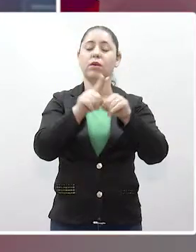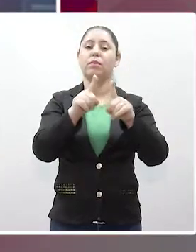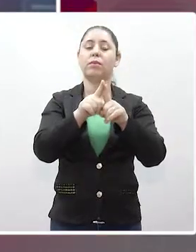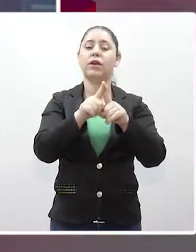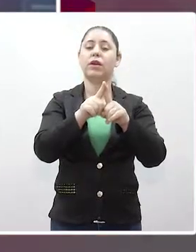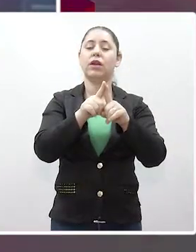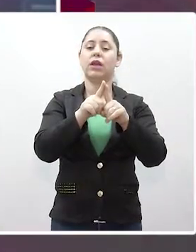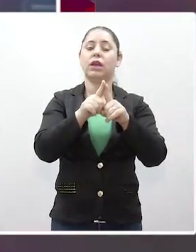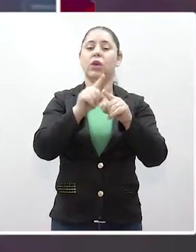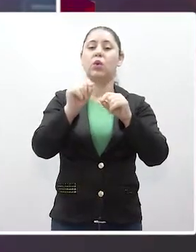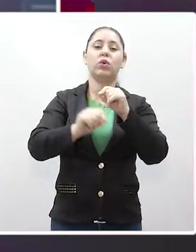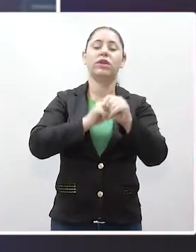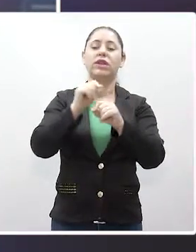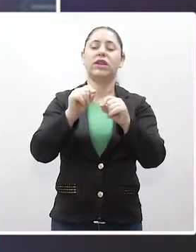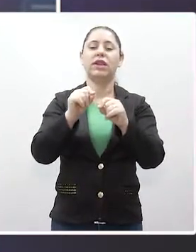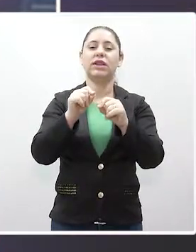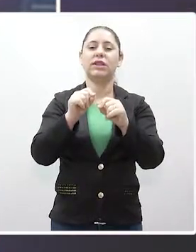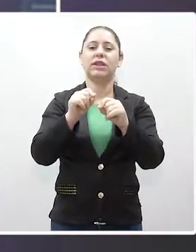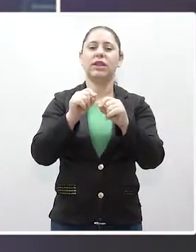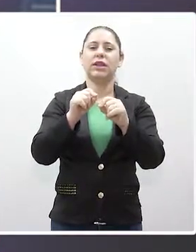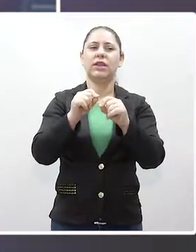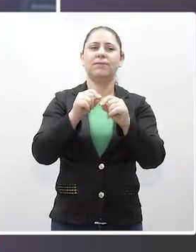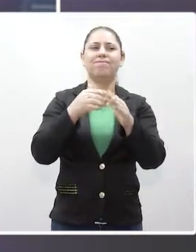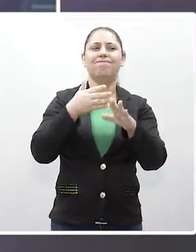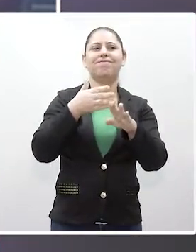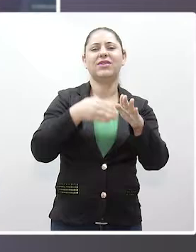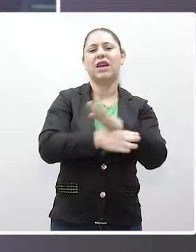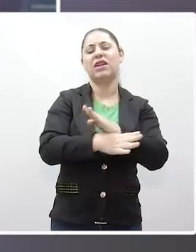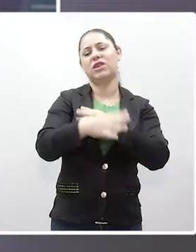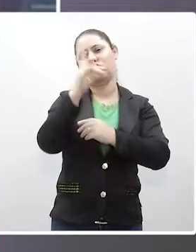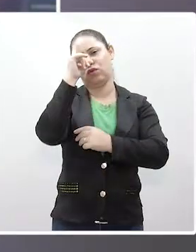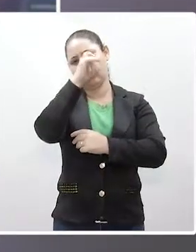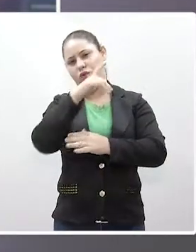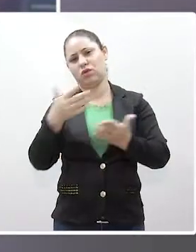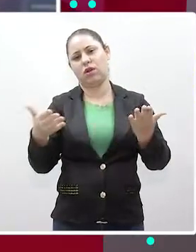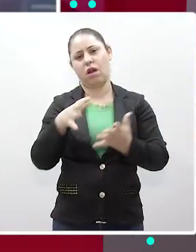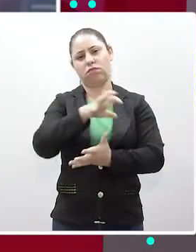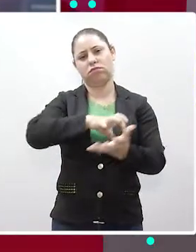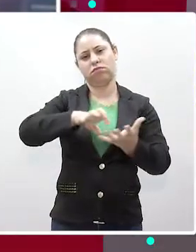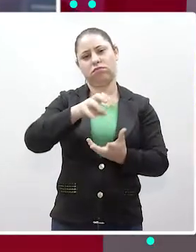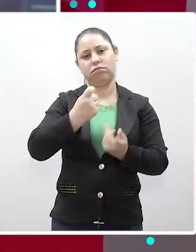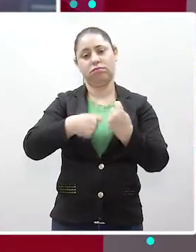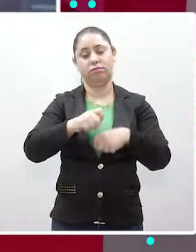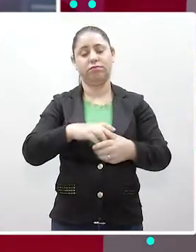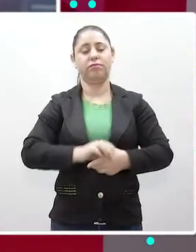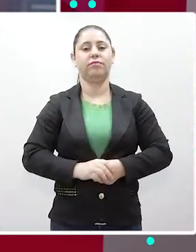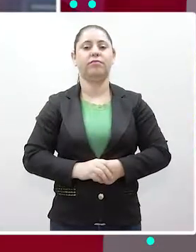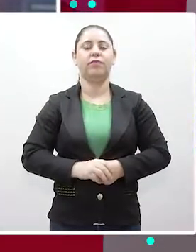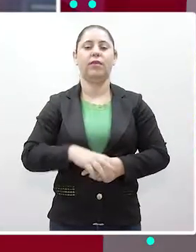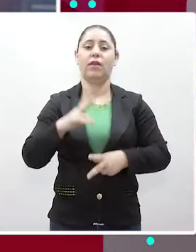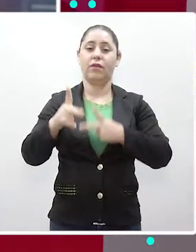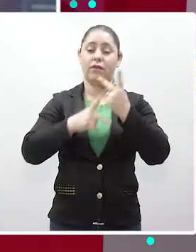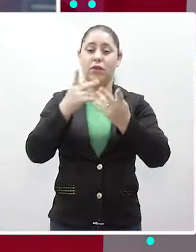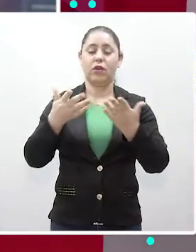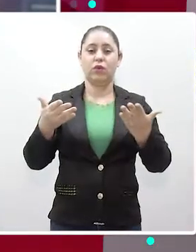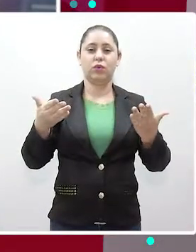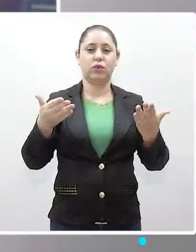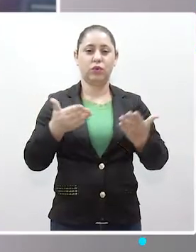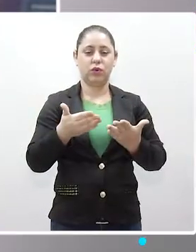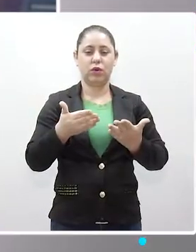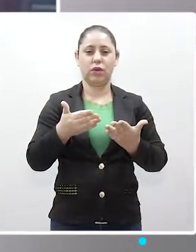sair desse atoleiro que nós encontramos aí de crise econômica. Bom, você falou das vacinas